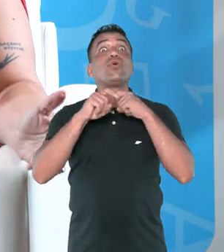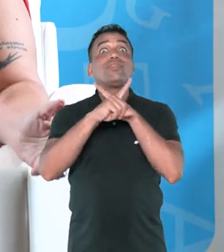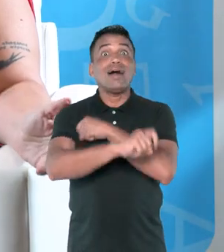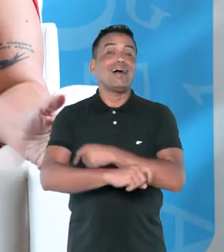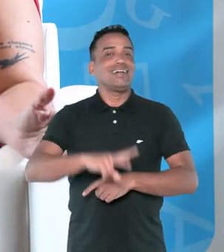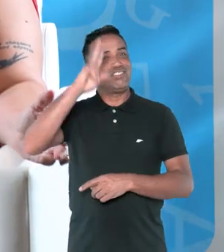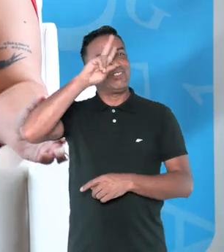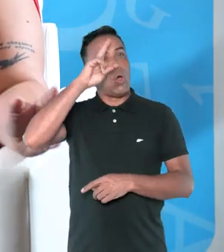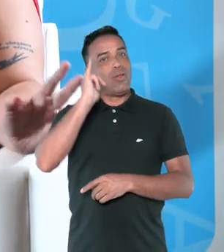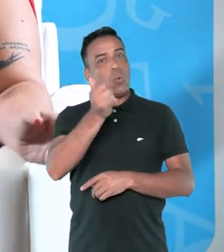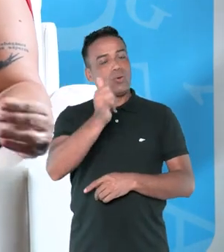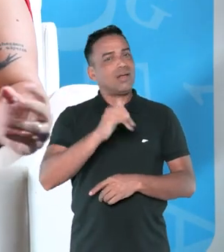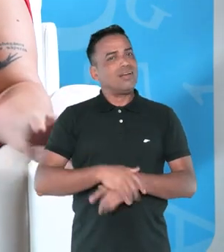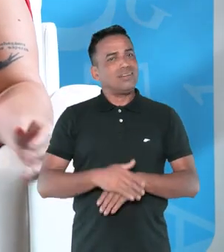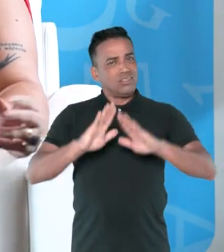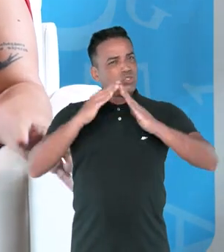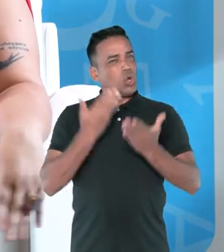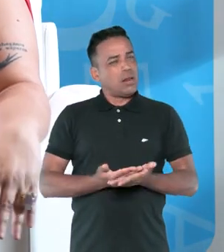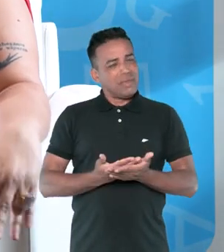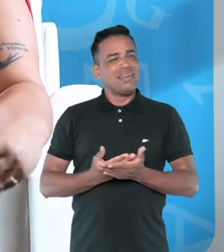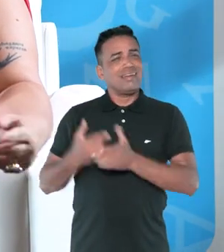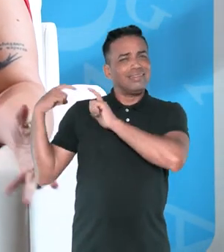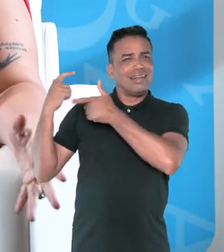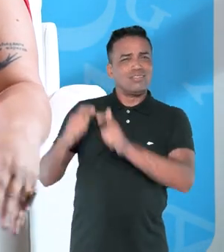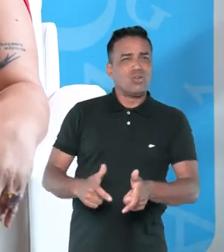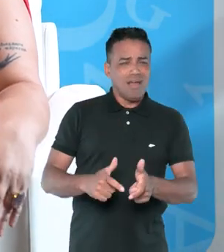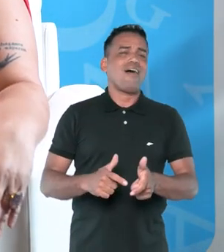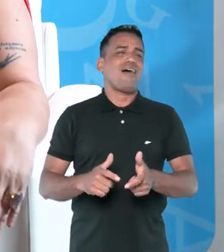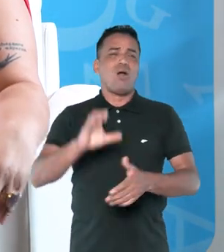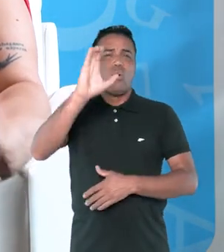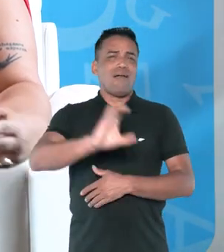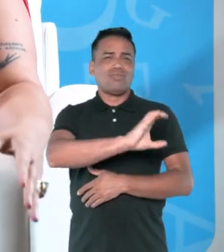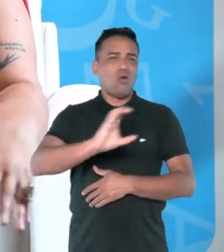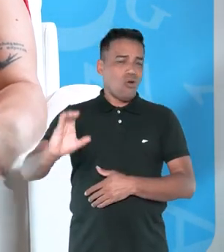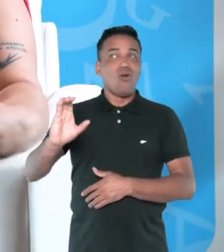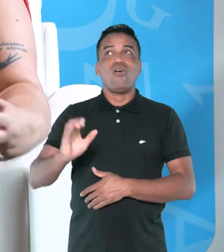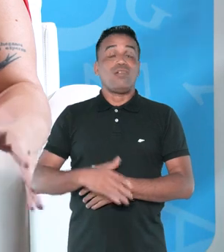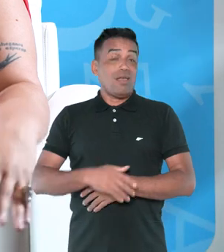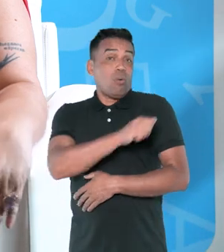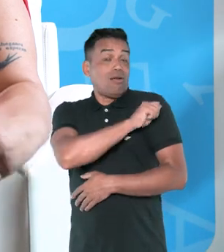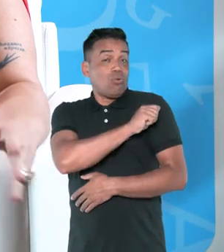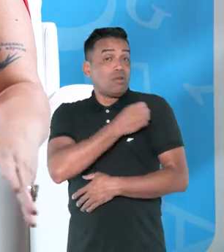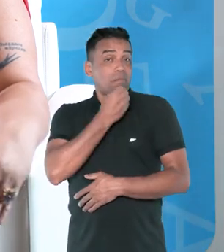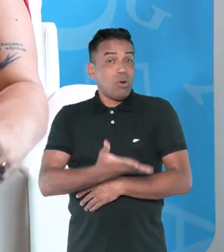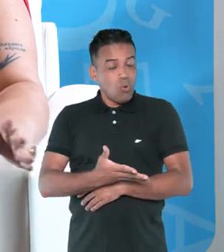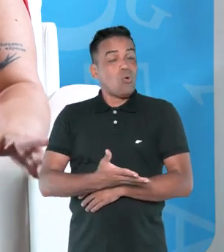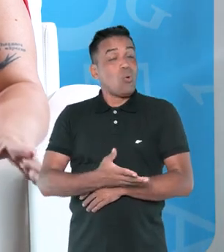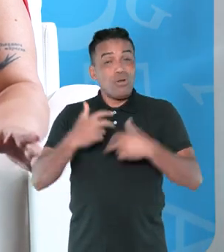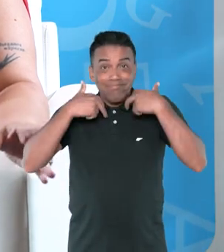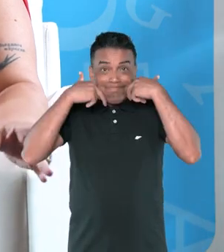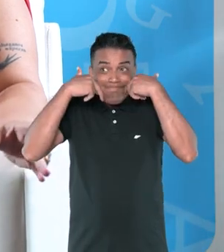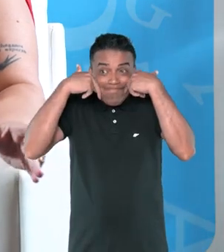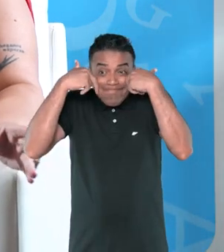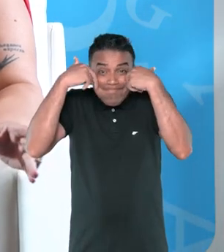estudava numa escola muito tradicional, muito católica em Fortaleza, eu era muito boa aluna, era tímida, era muito calada, asmática,